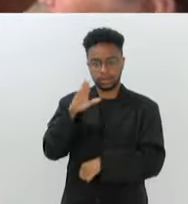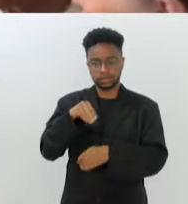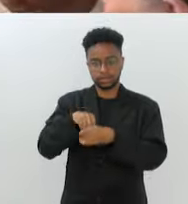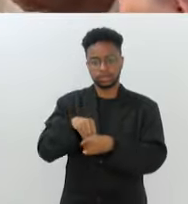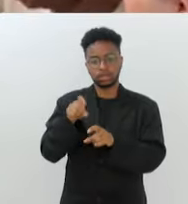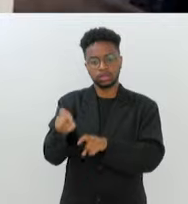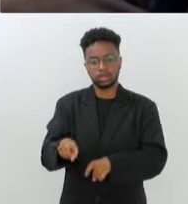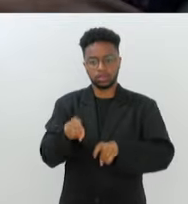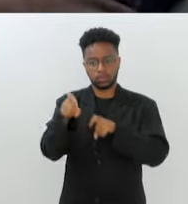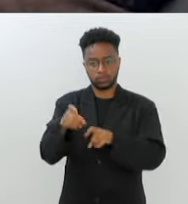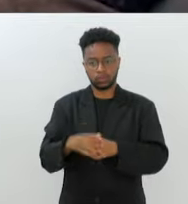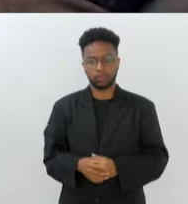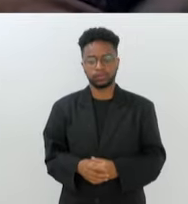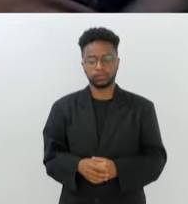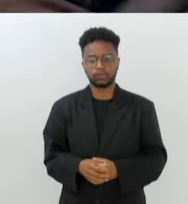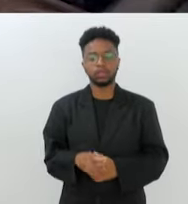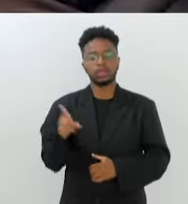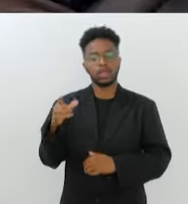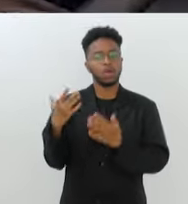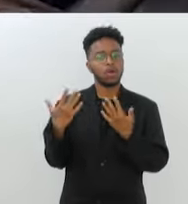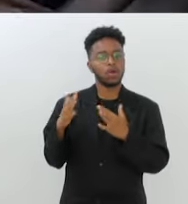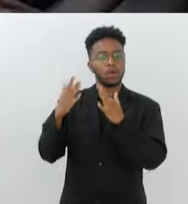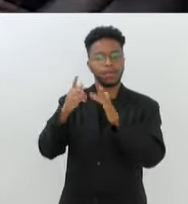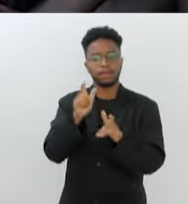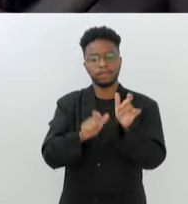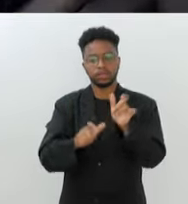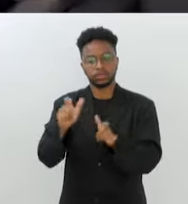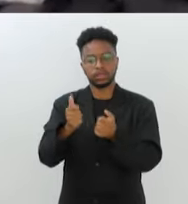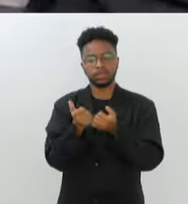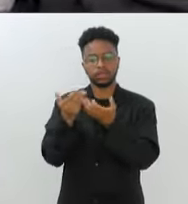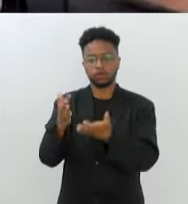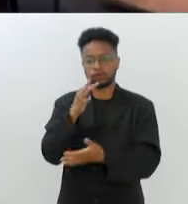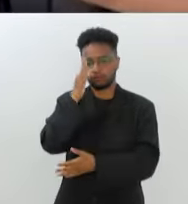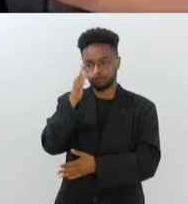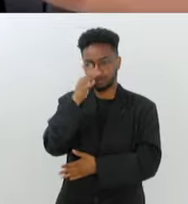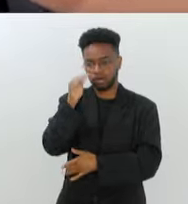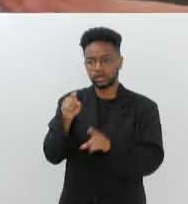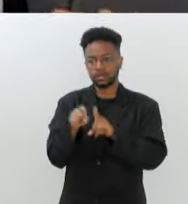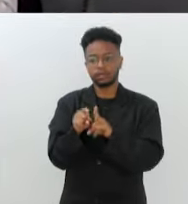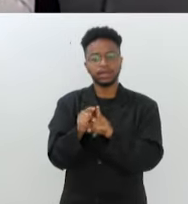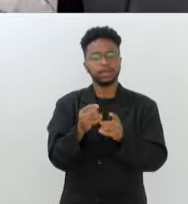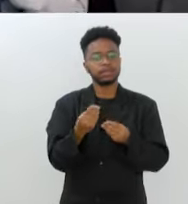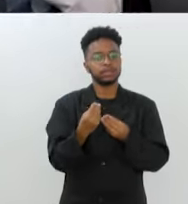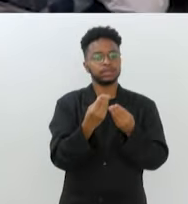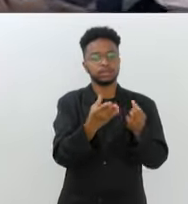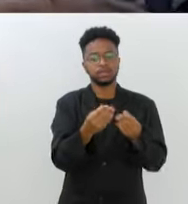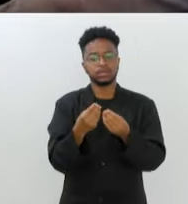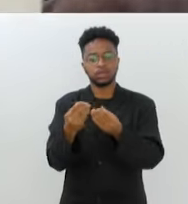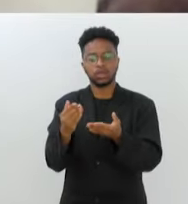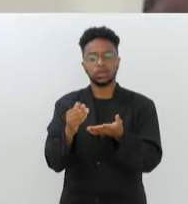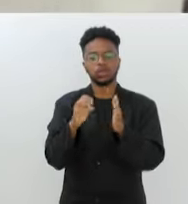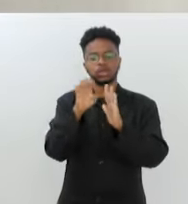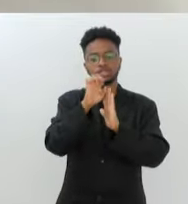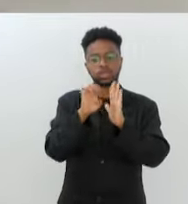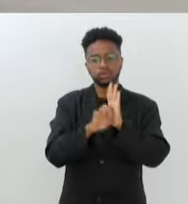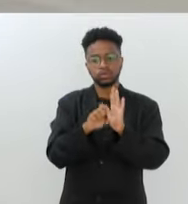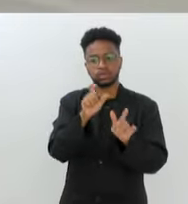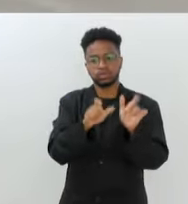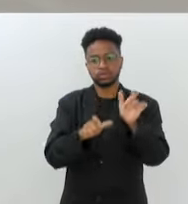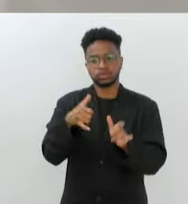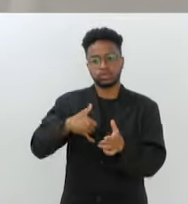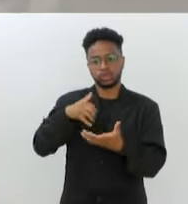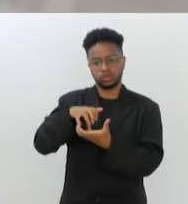do estado. Ele homenageou os idosos com vasinhos de flores e entregou exemplares do Estatuto da Pessoa Idosa.